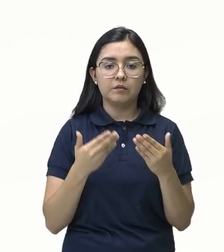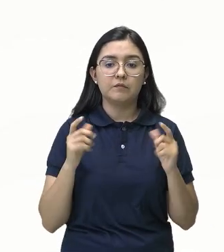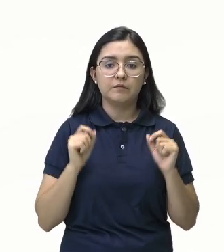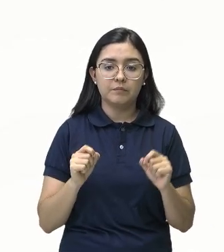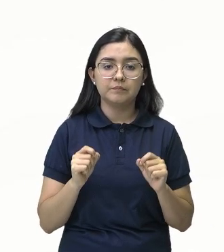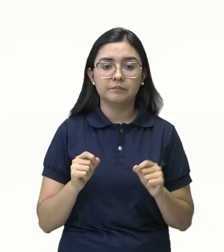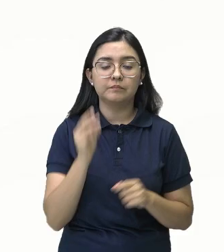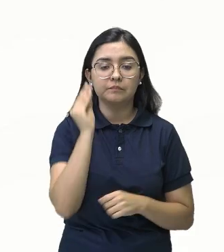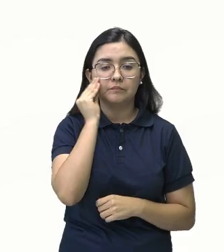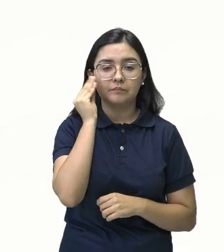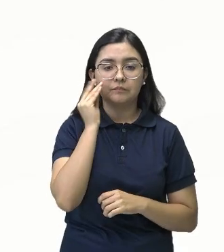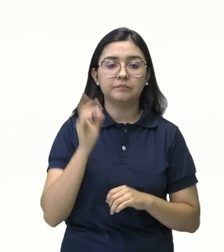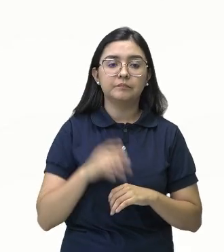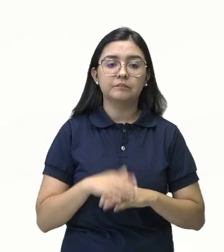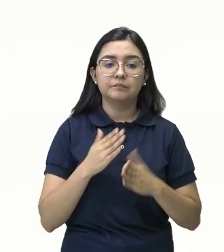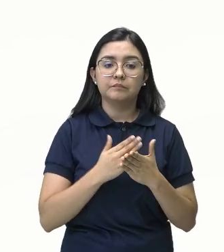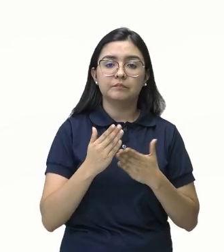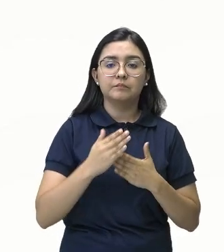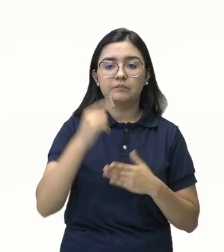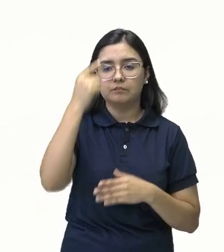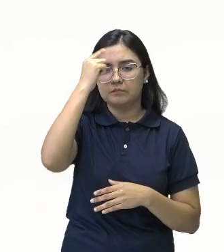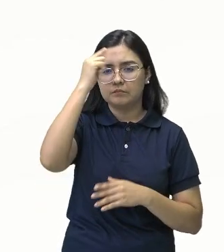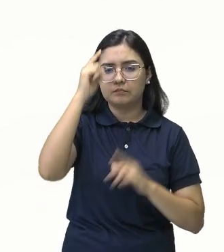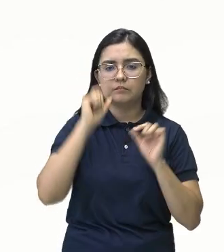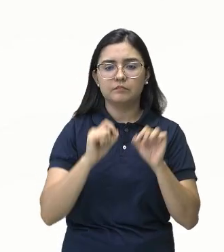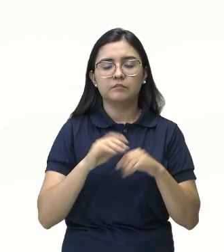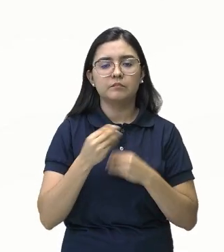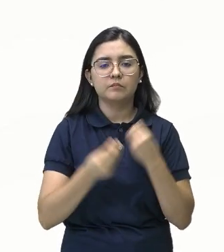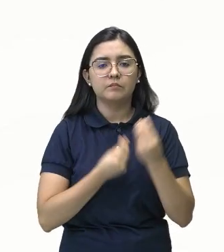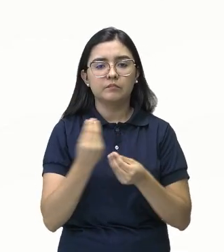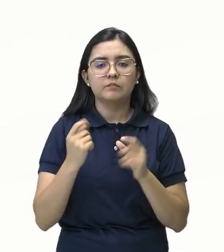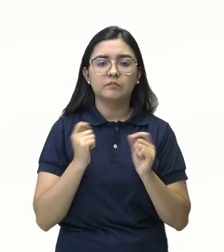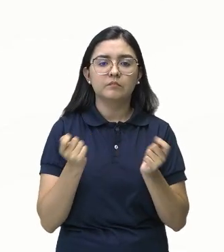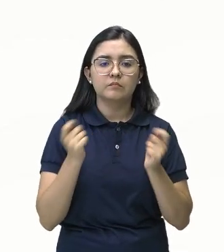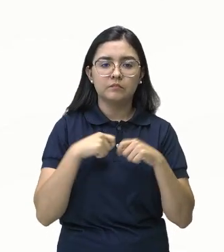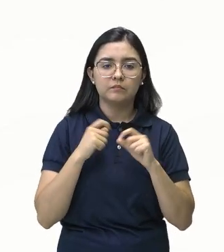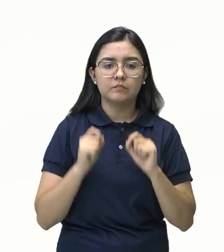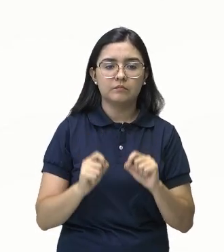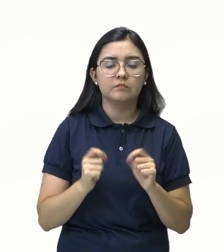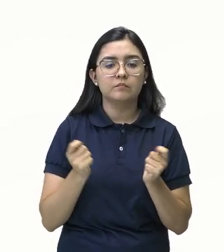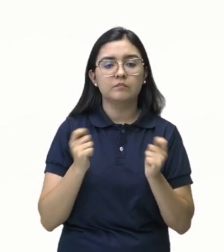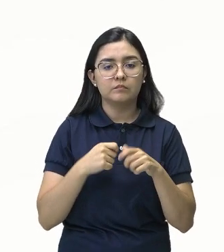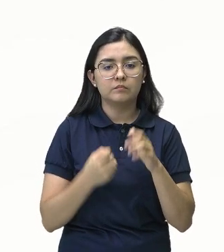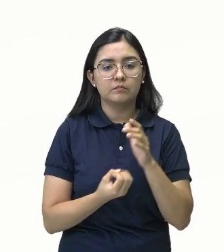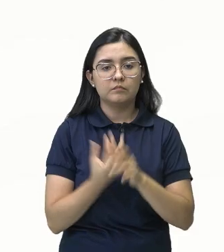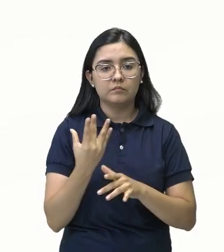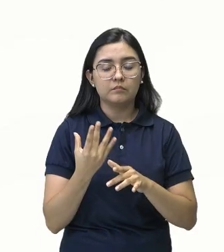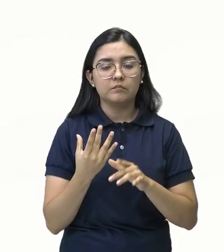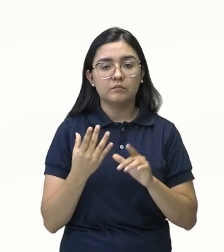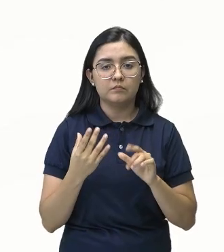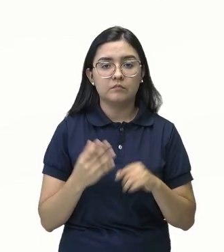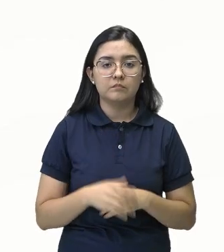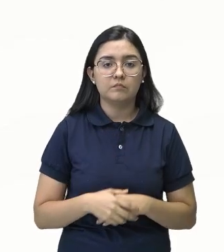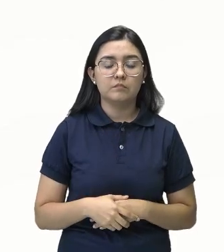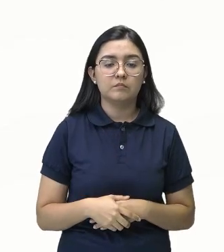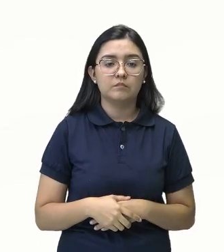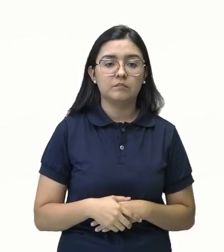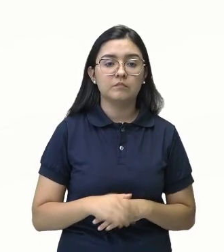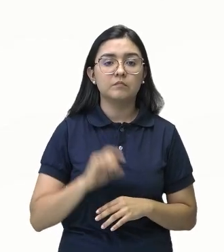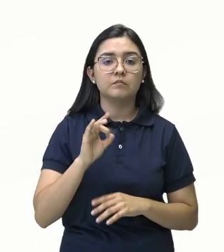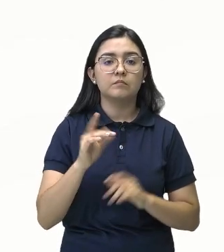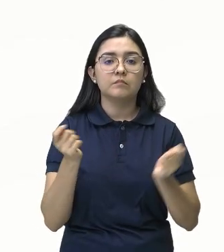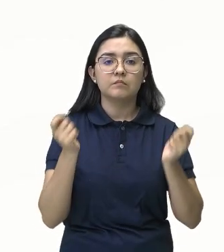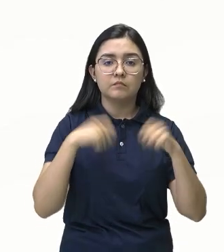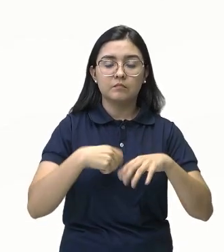solução. Inicialmente, vamos pensar em como estas comissões podem ser formadas. Isto é, só é